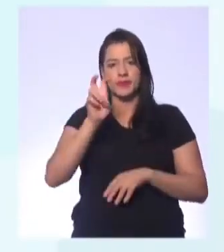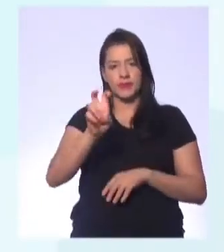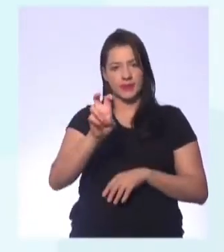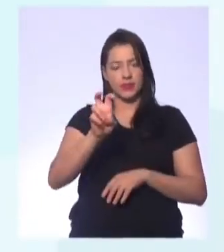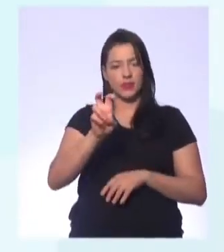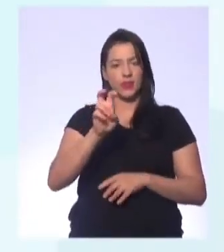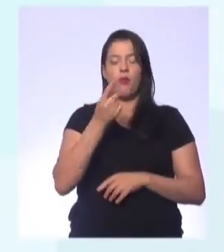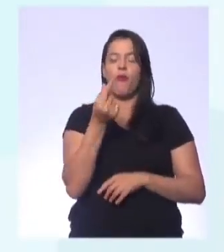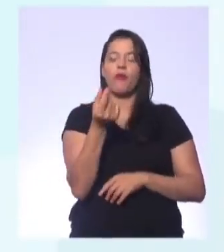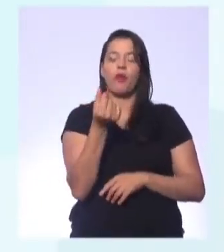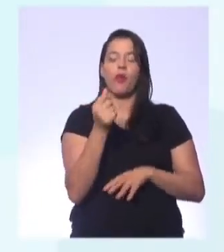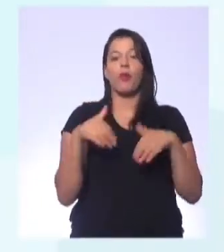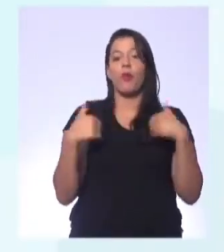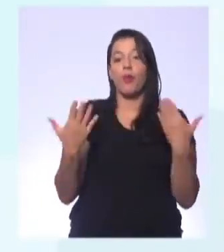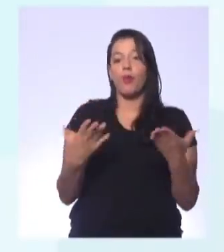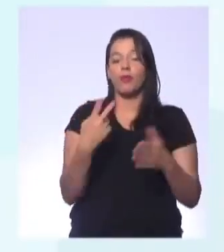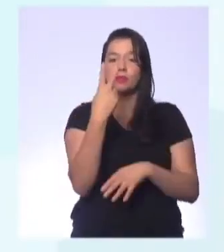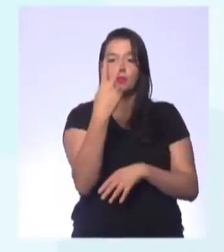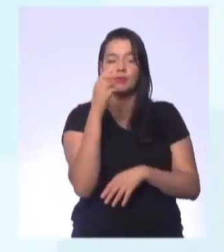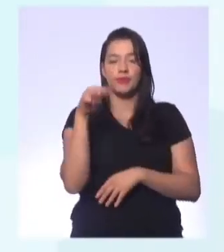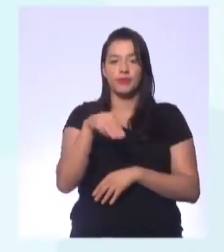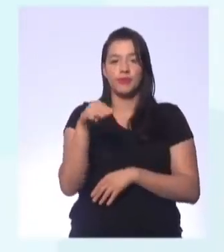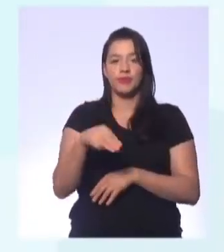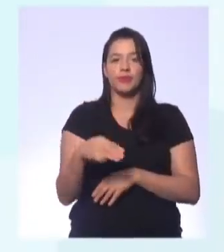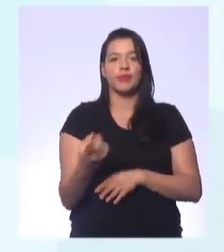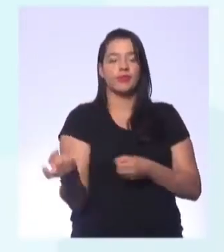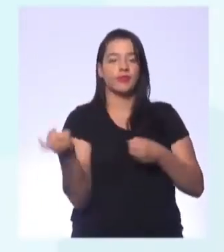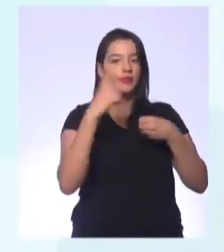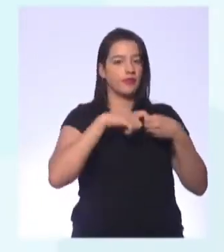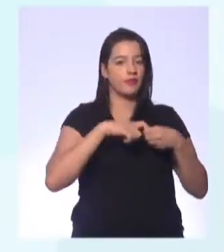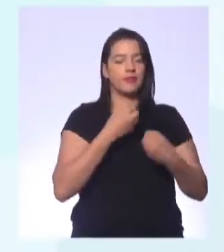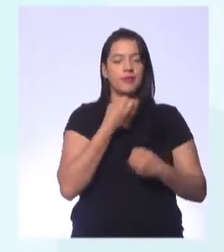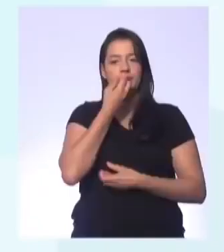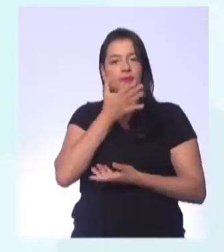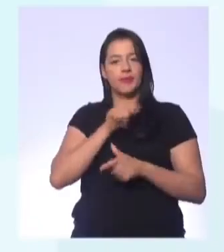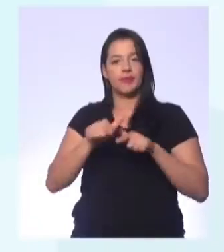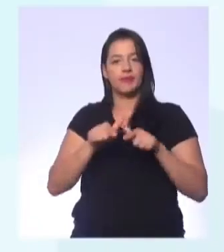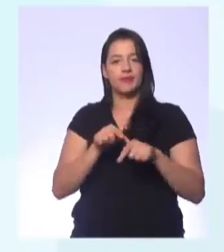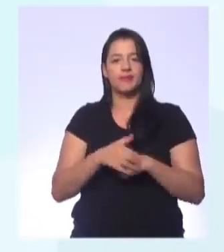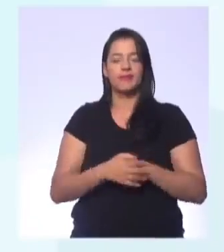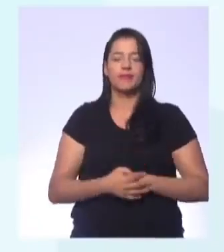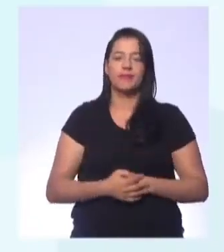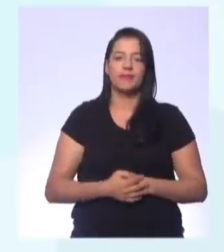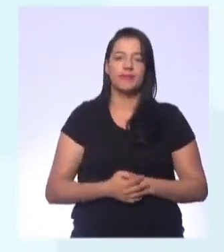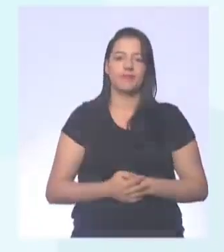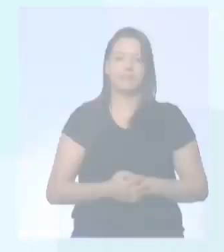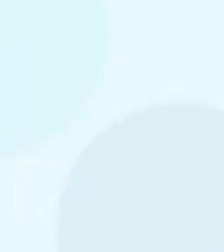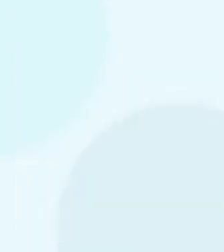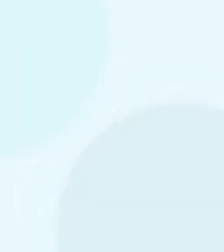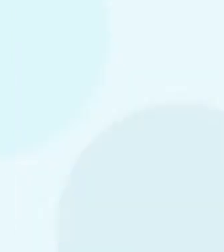é um morango os dois minutinhos para vocês a gente já é torna bom trabalho